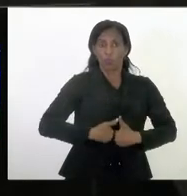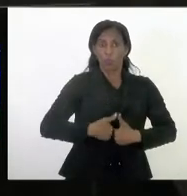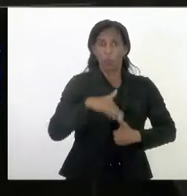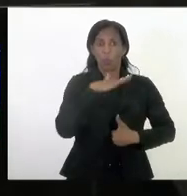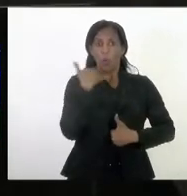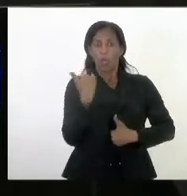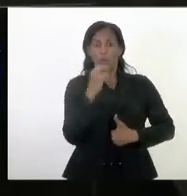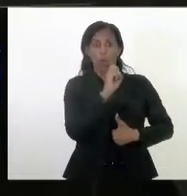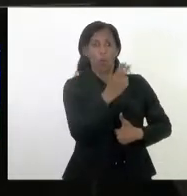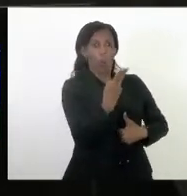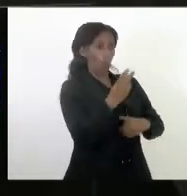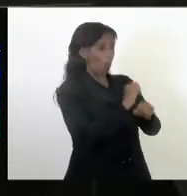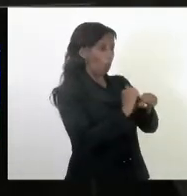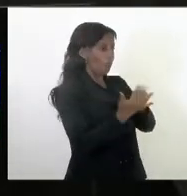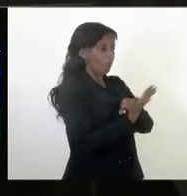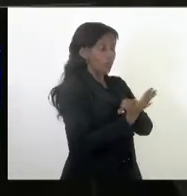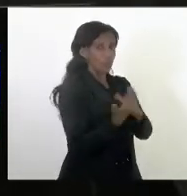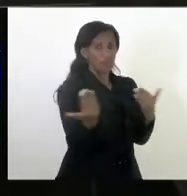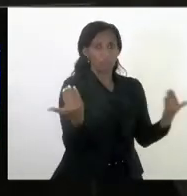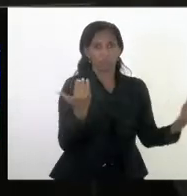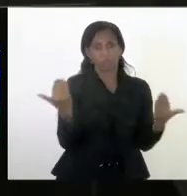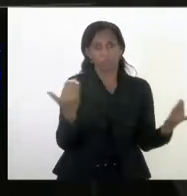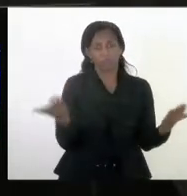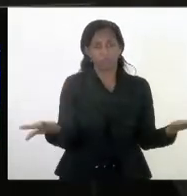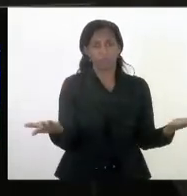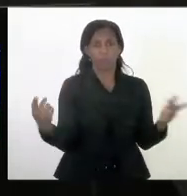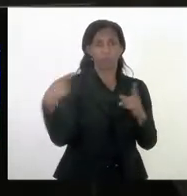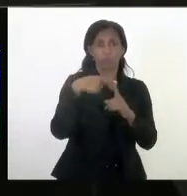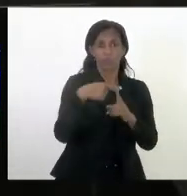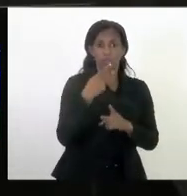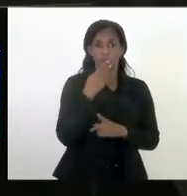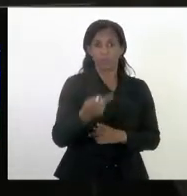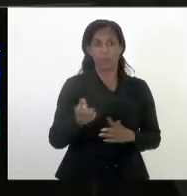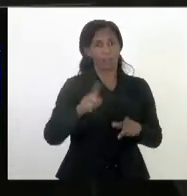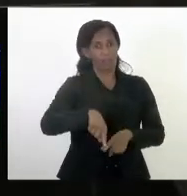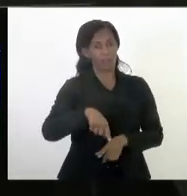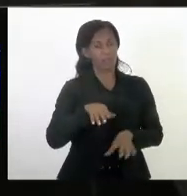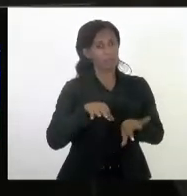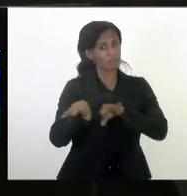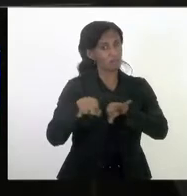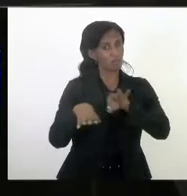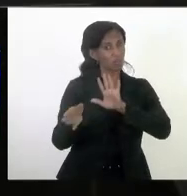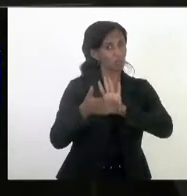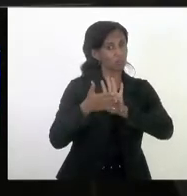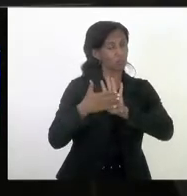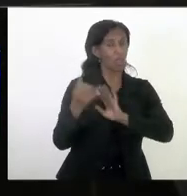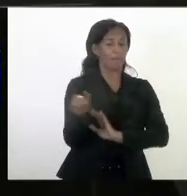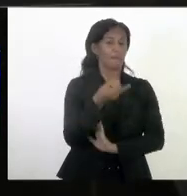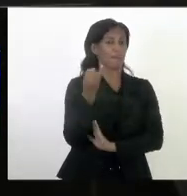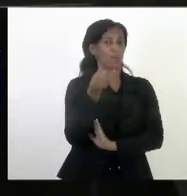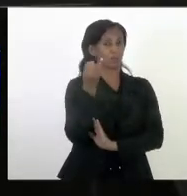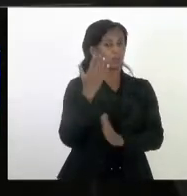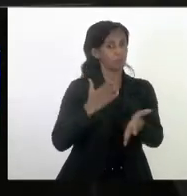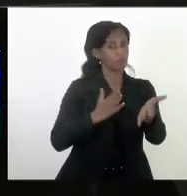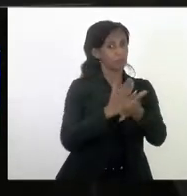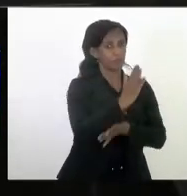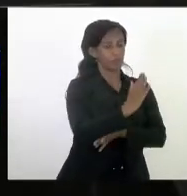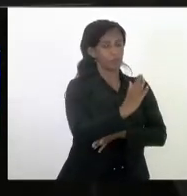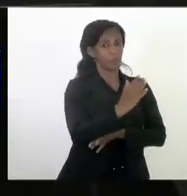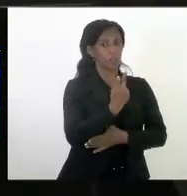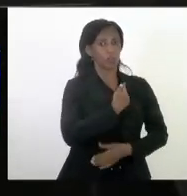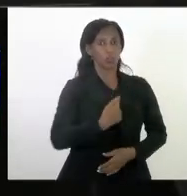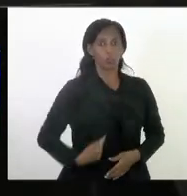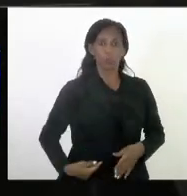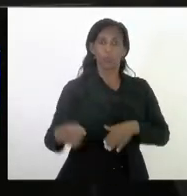Covid. A questão objetiva é essa. Então, eu quero dizer da importância desse projeto, da importância de aprovarmos esse projeto e que o